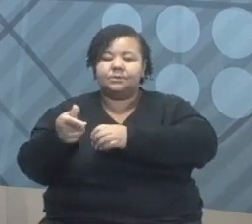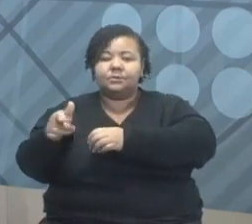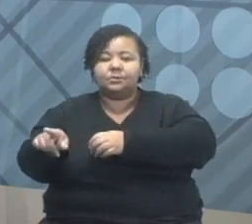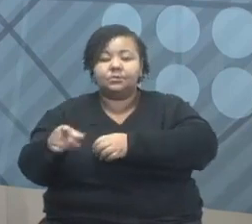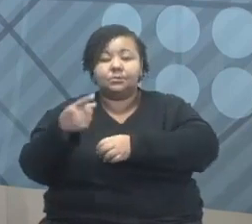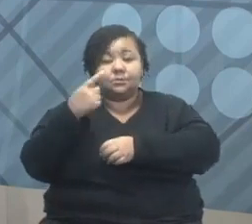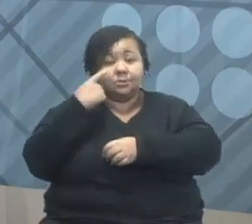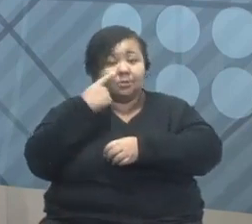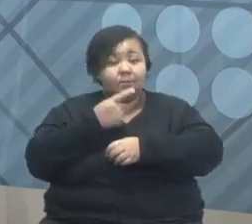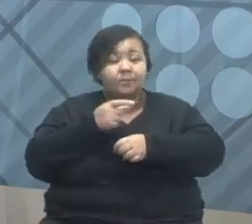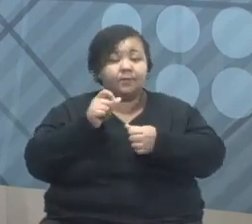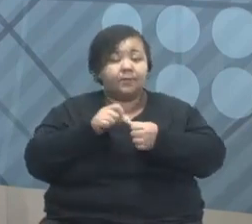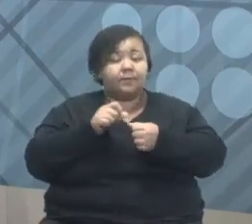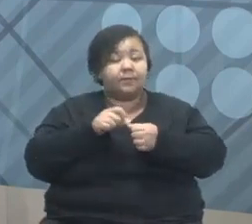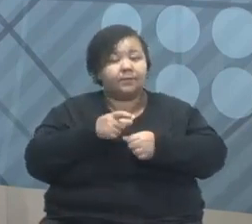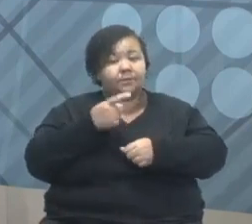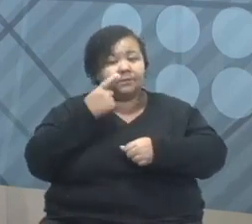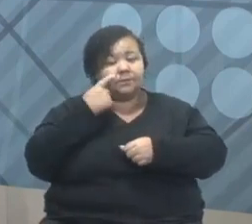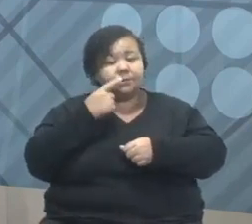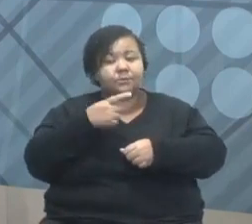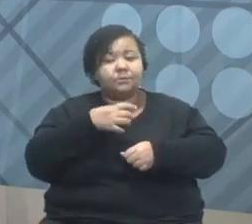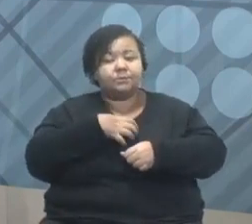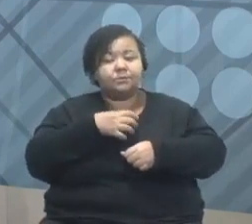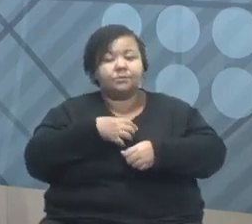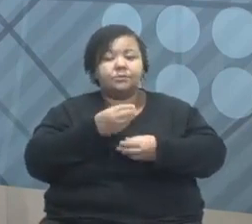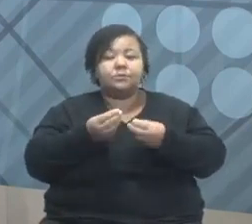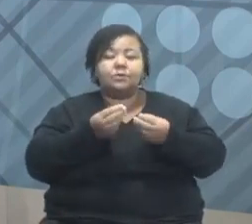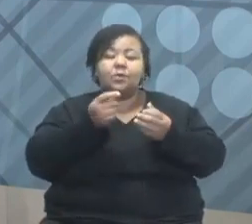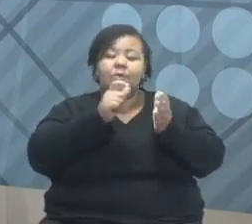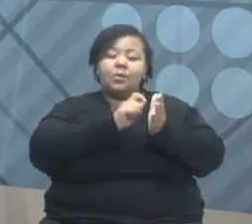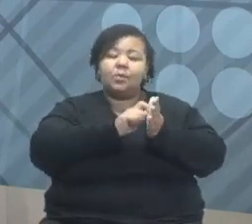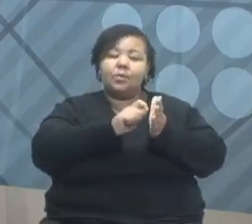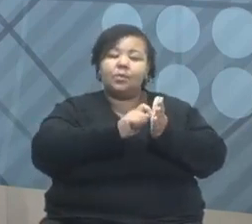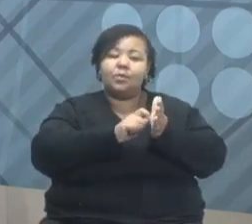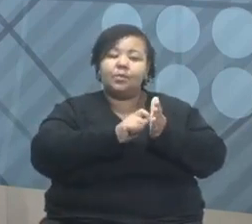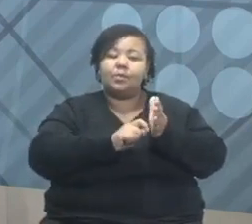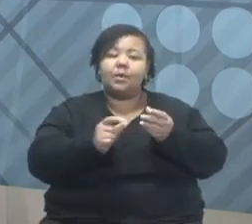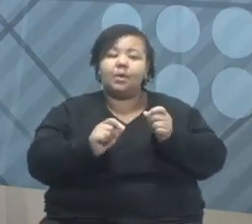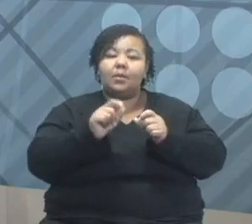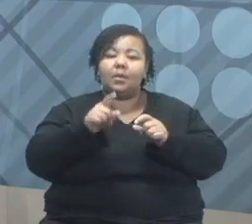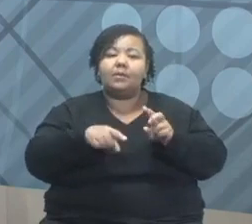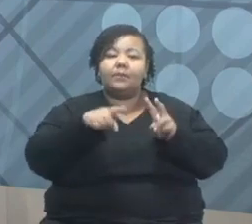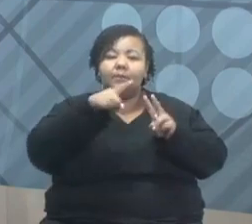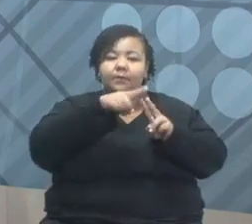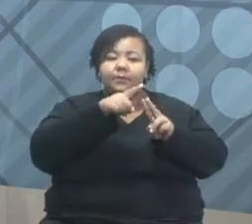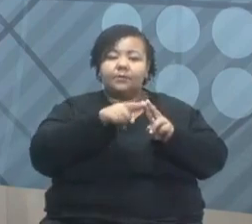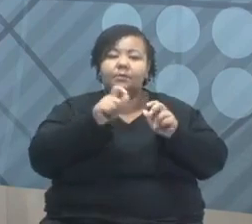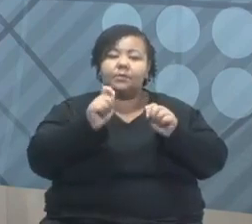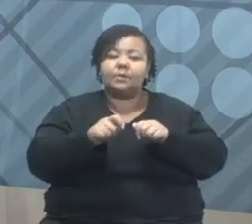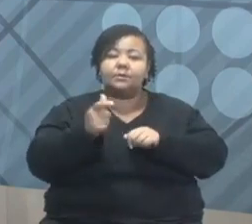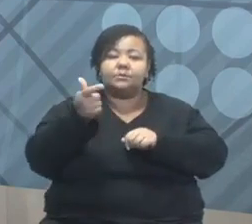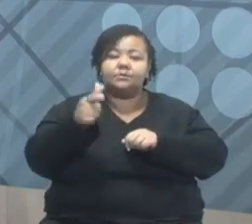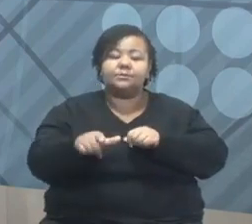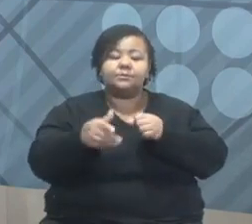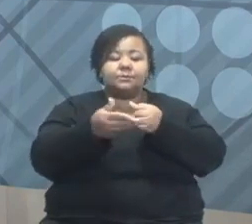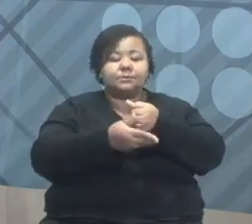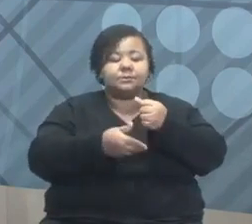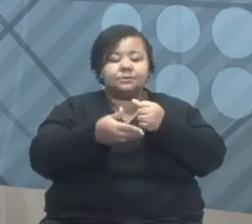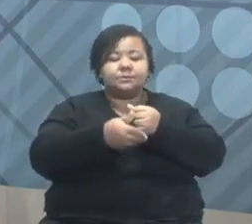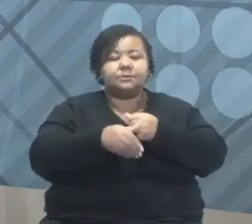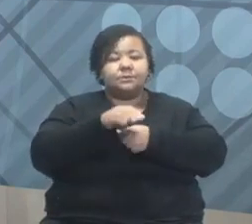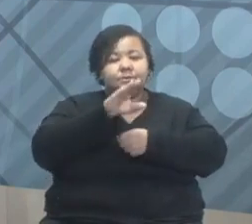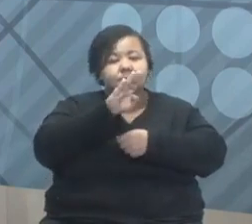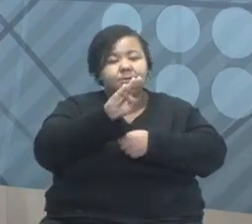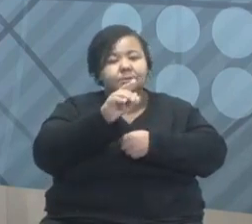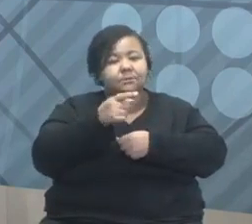esse procedimento. Vi uma situação para você de como a gente escrever, qual o vetor, né, que pode ser obtido na base beta,